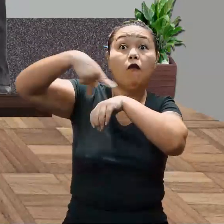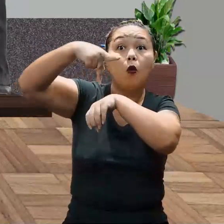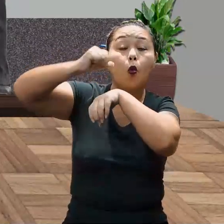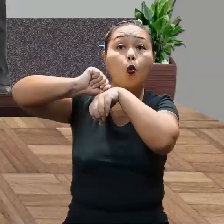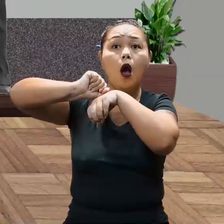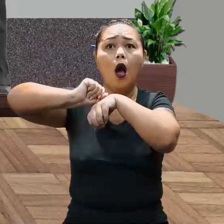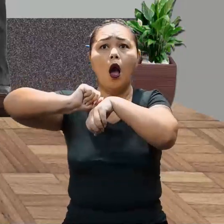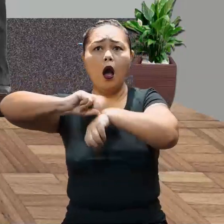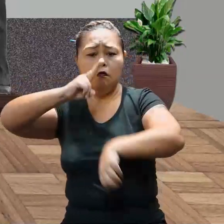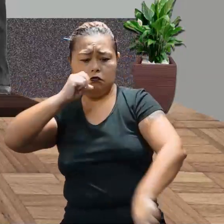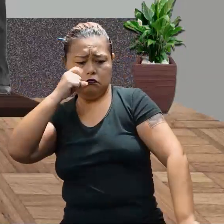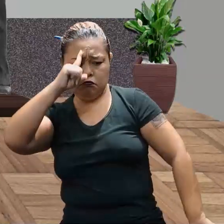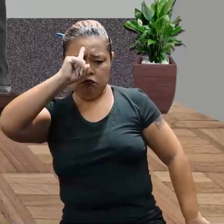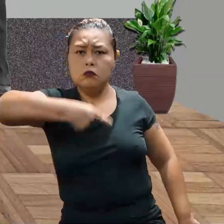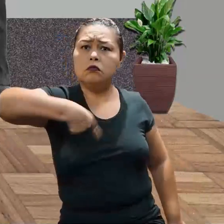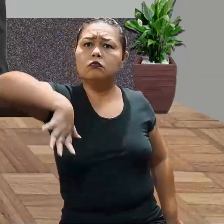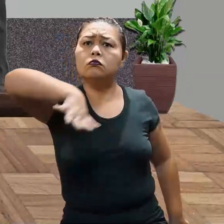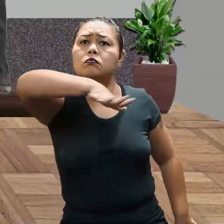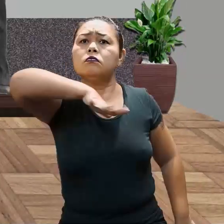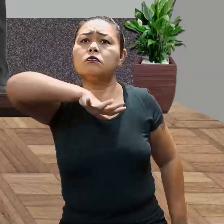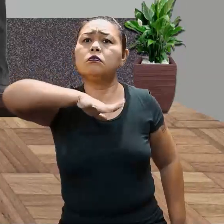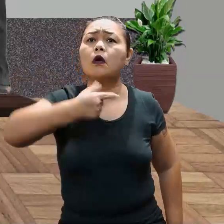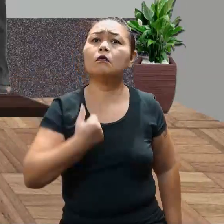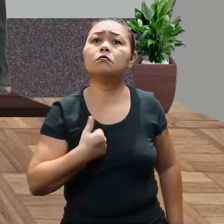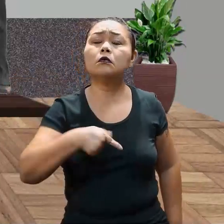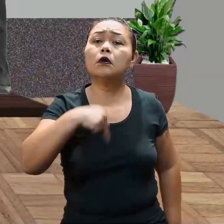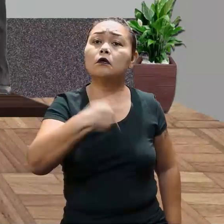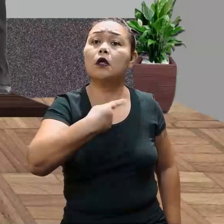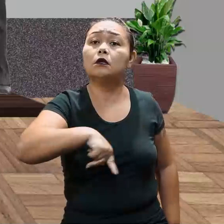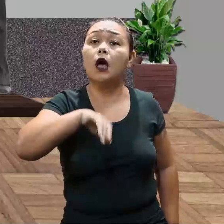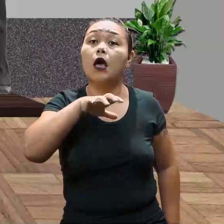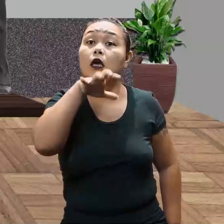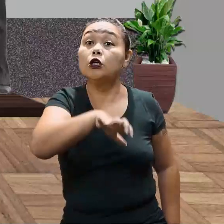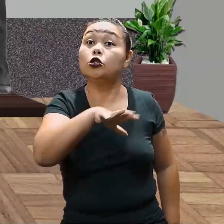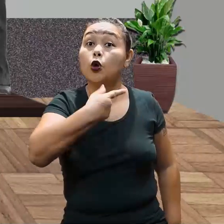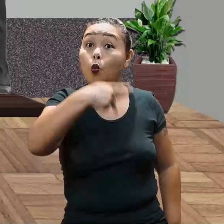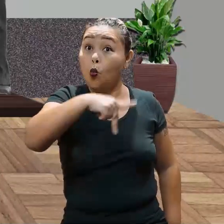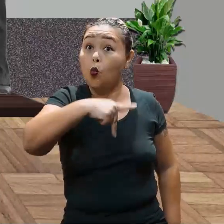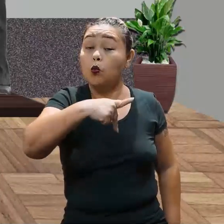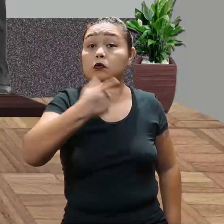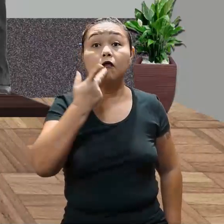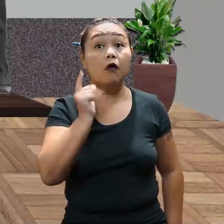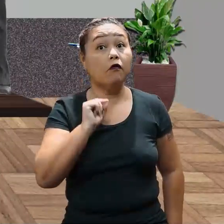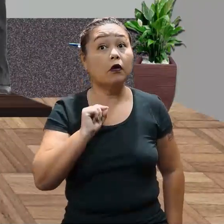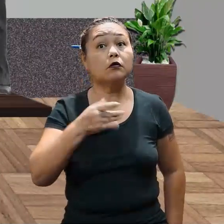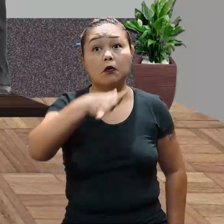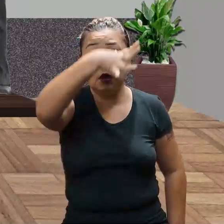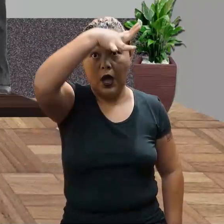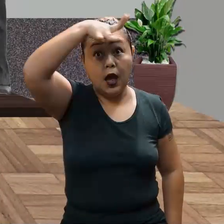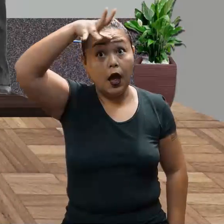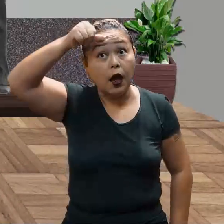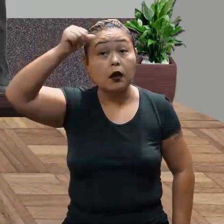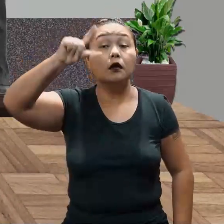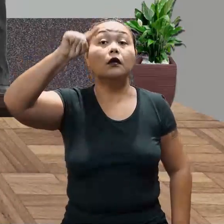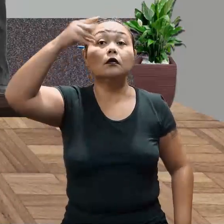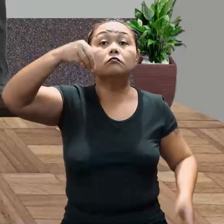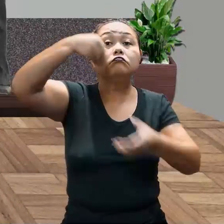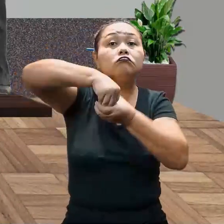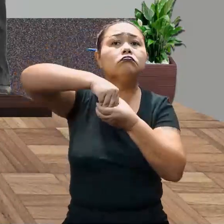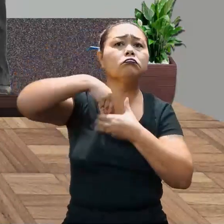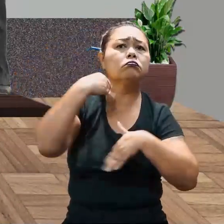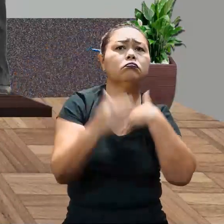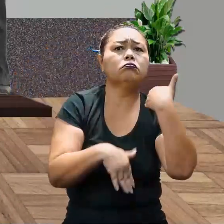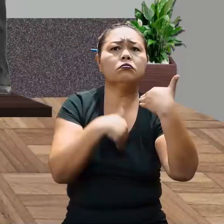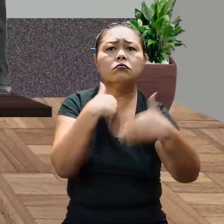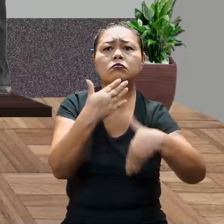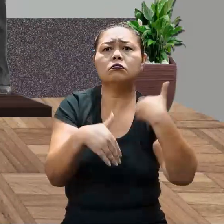está dominando os empreendimentos dessa região. É por isso que nós vamos dizer que a Amazônia também ela está dentro desse